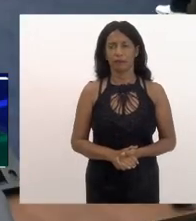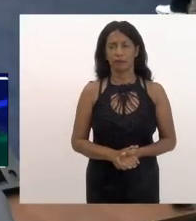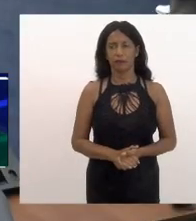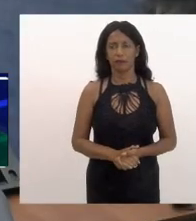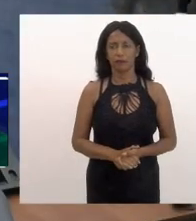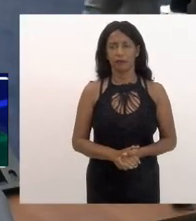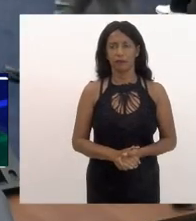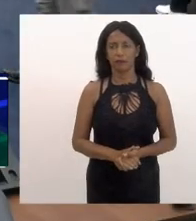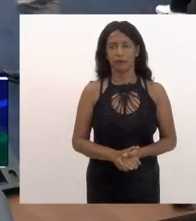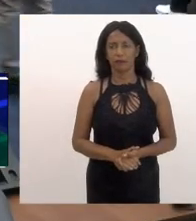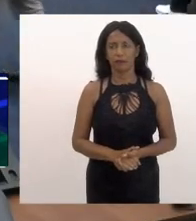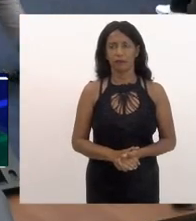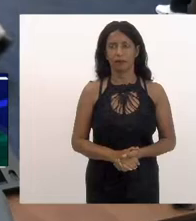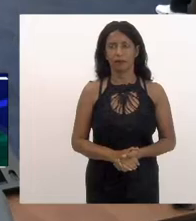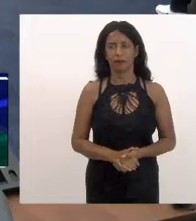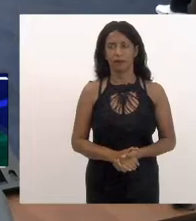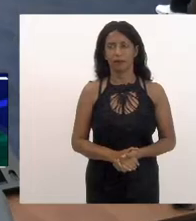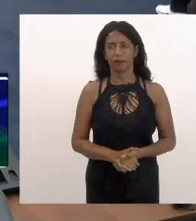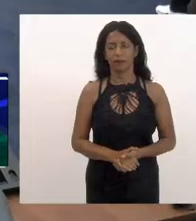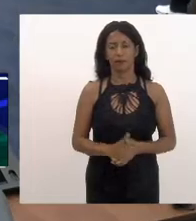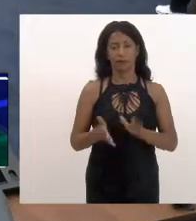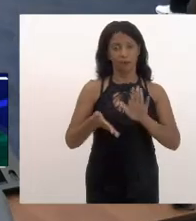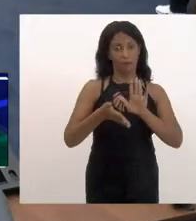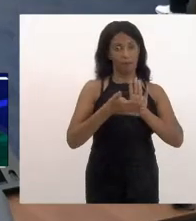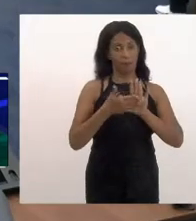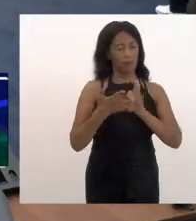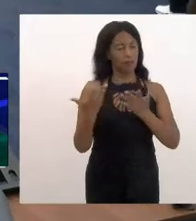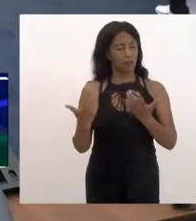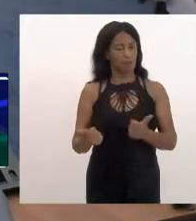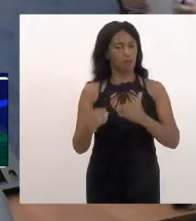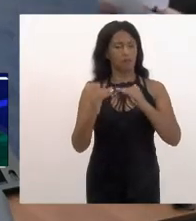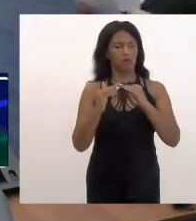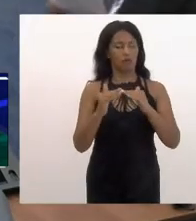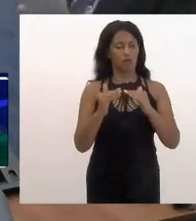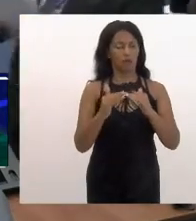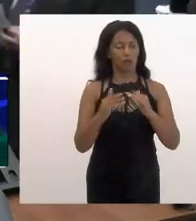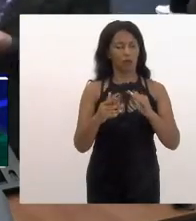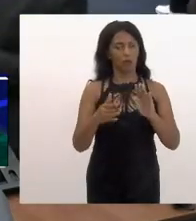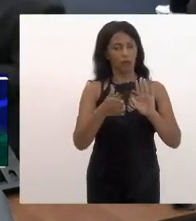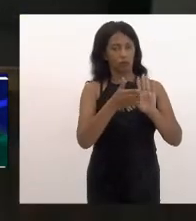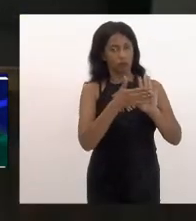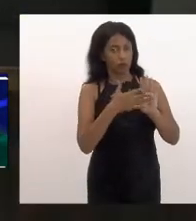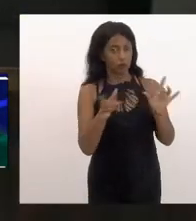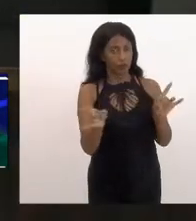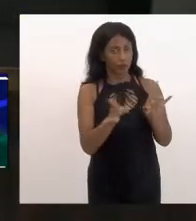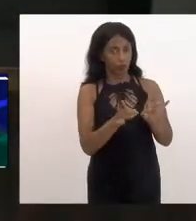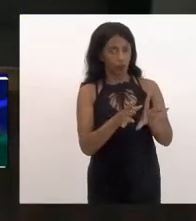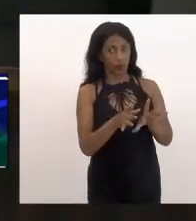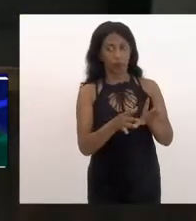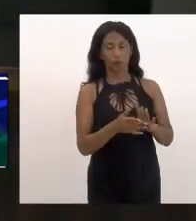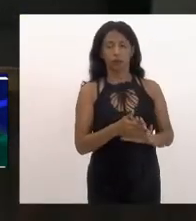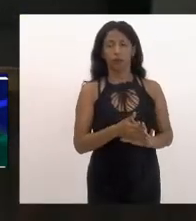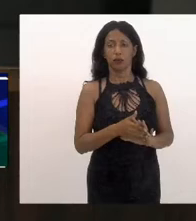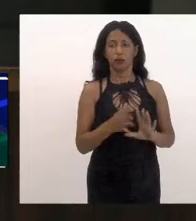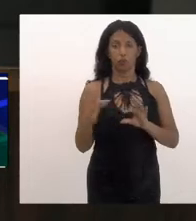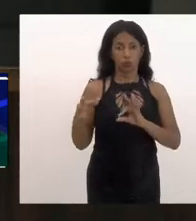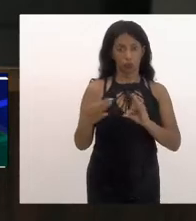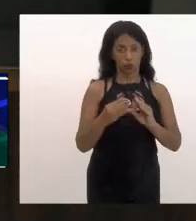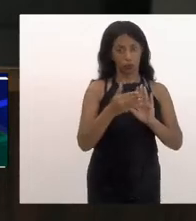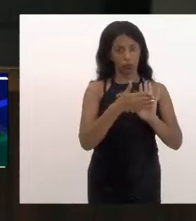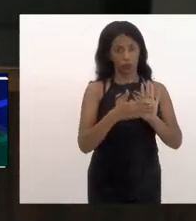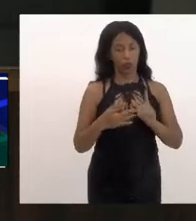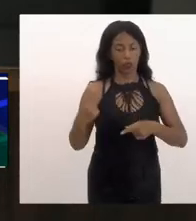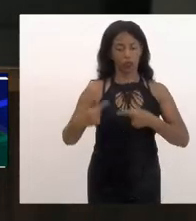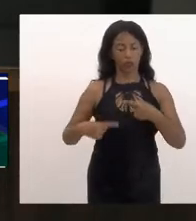presidente. É aí? Agora. Senhor presidente, parecer favorável. Parecer emitidos. Os pareceres emitidos